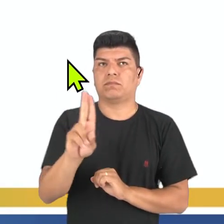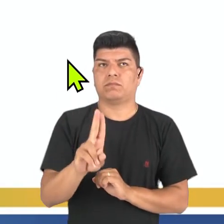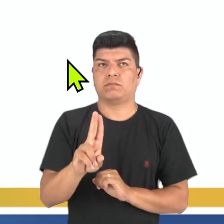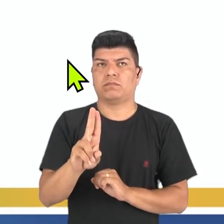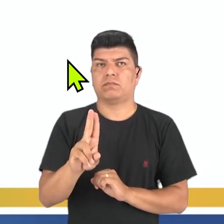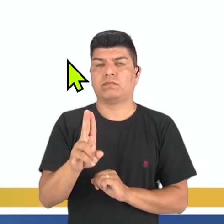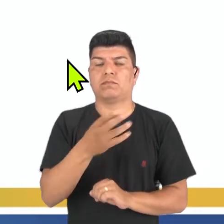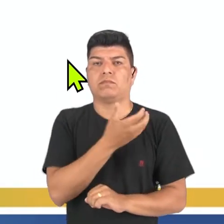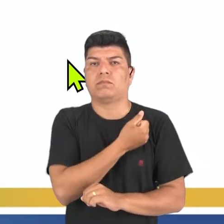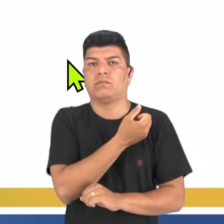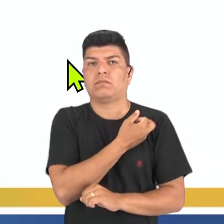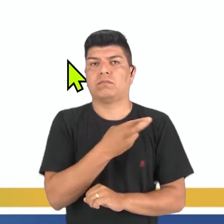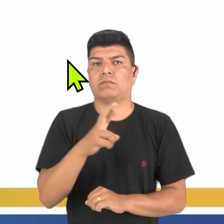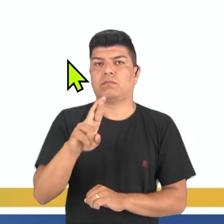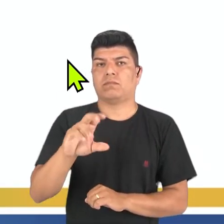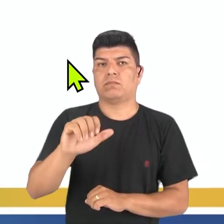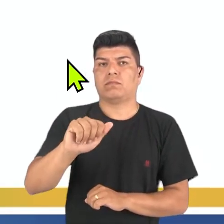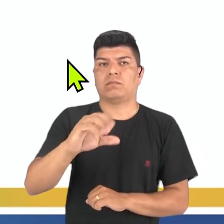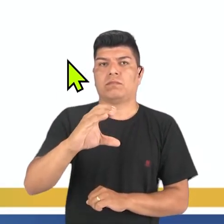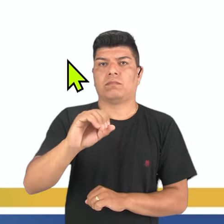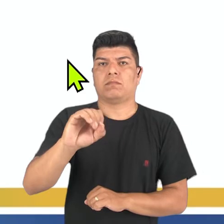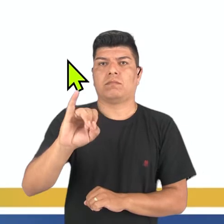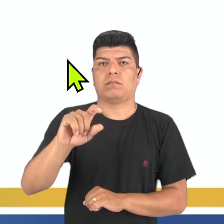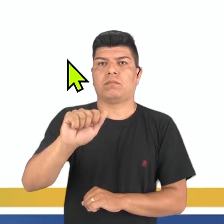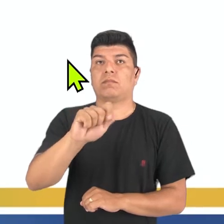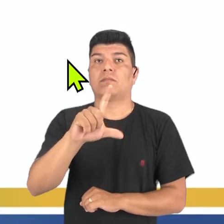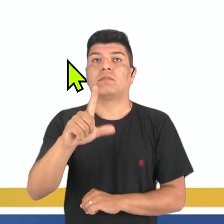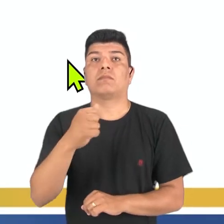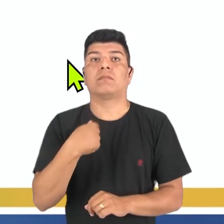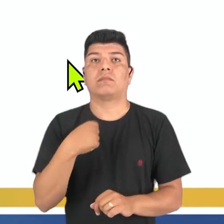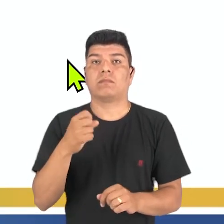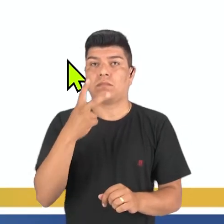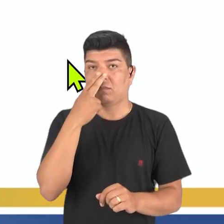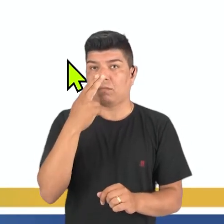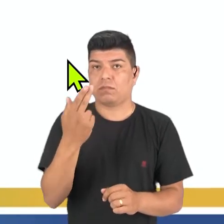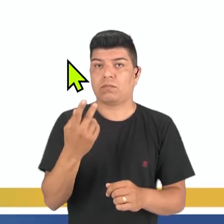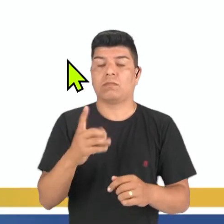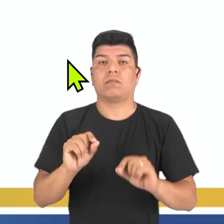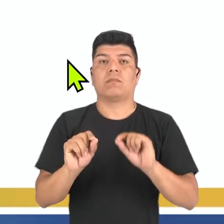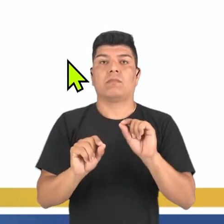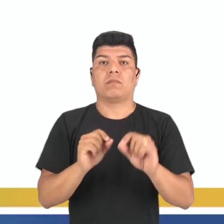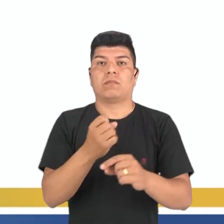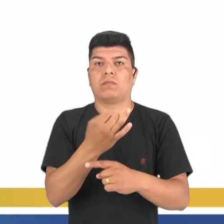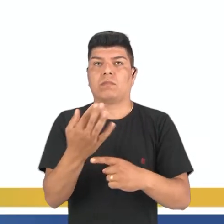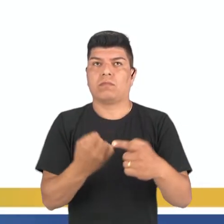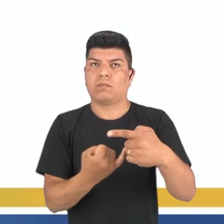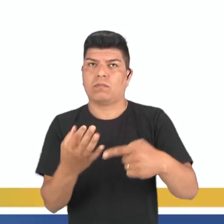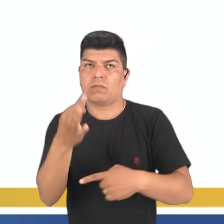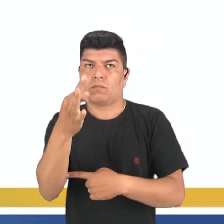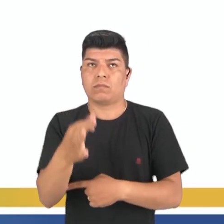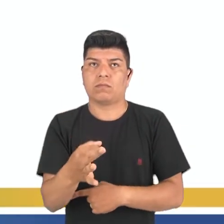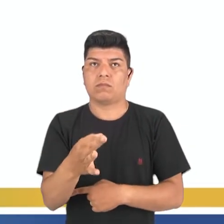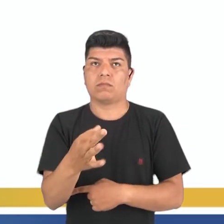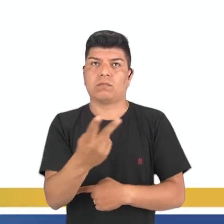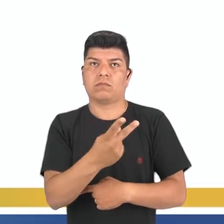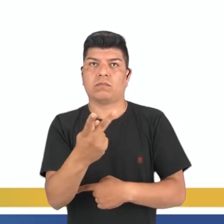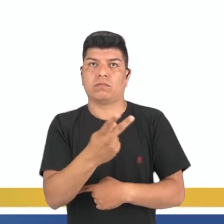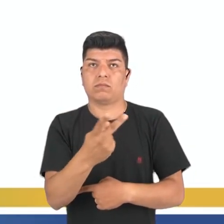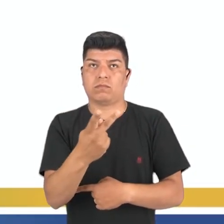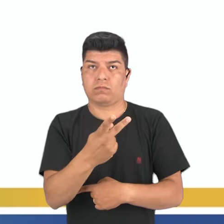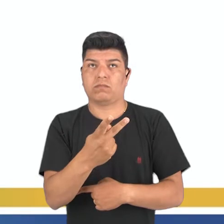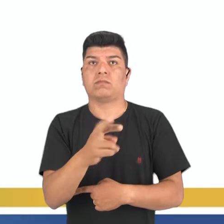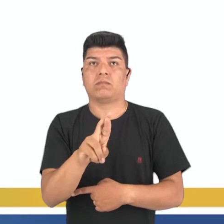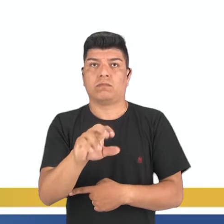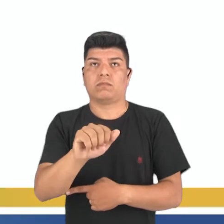racionais na forma de fração, mas sim na sua forma decimal exata. Ambos os números são racionais, porque eu